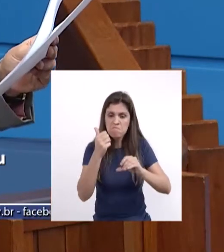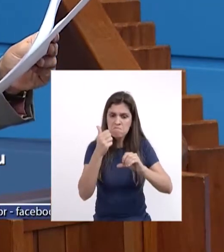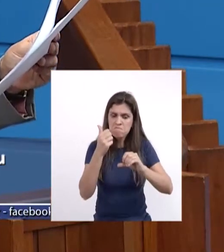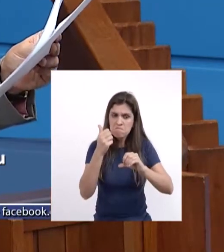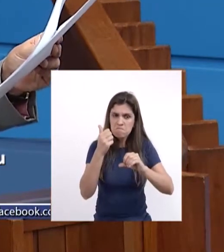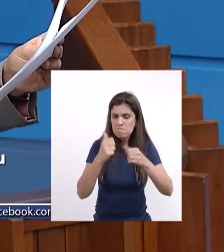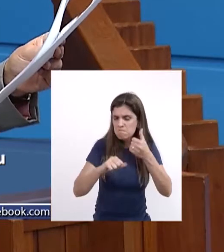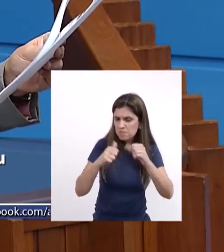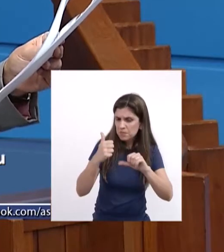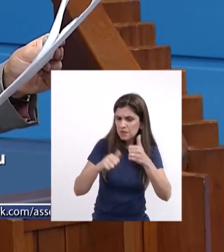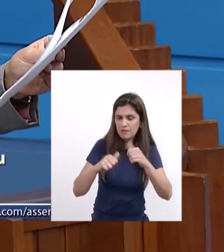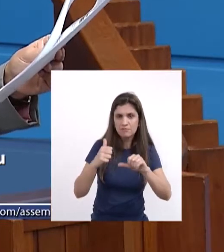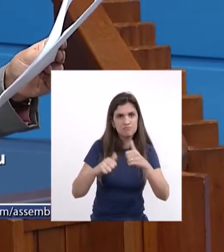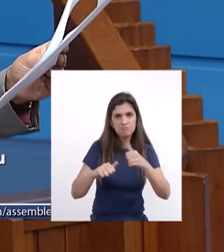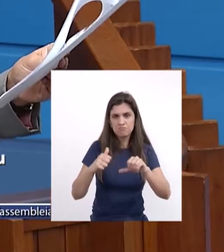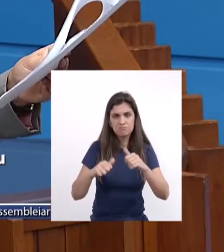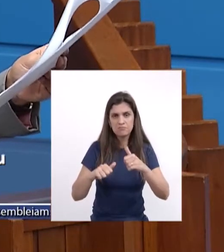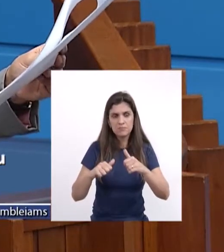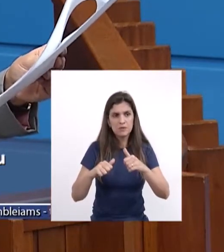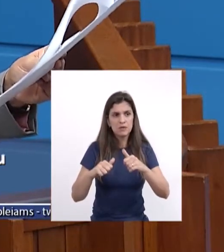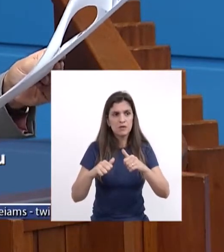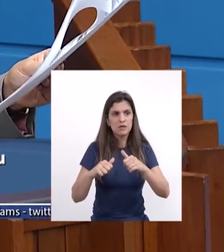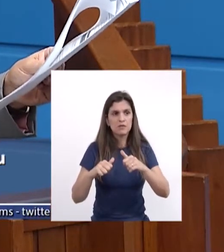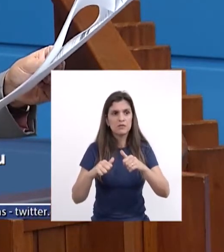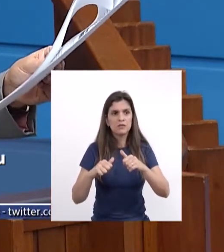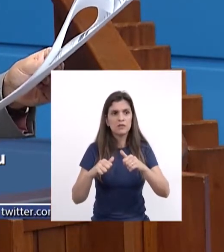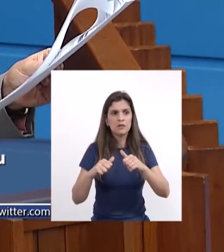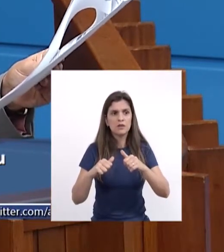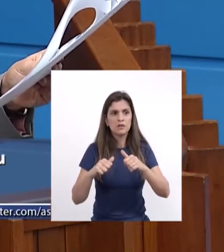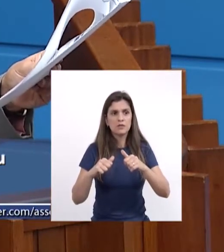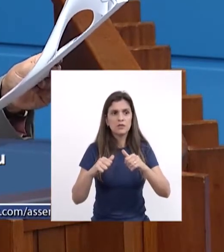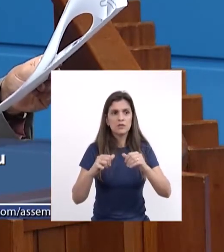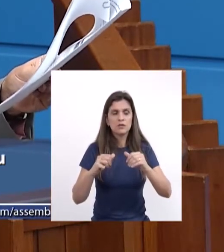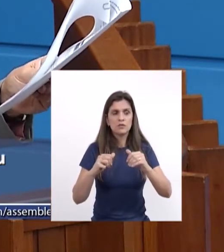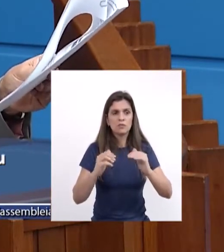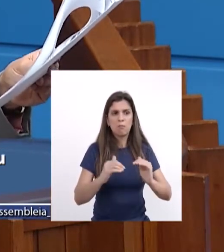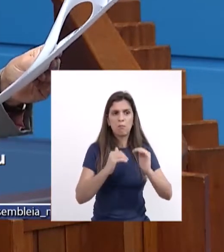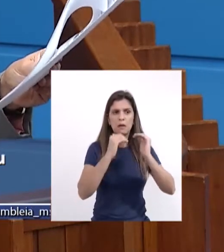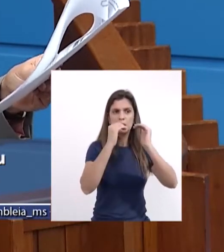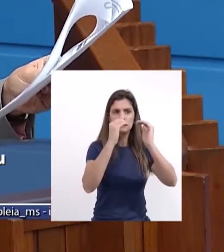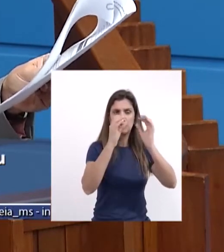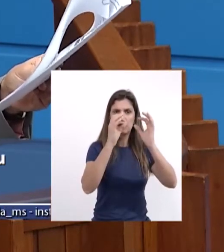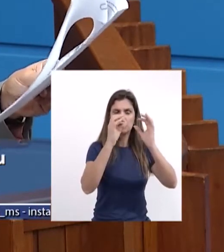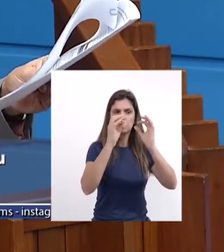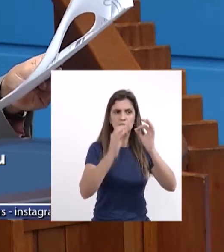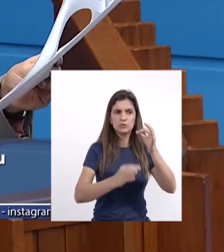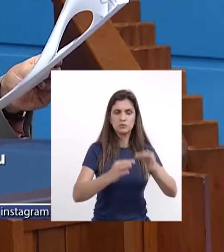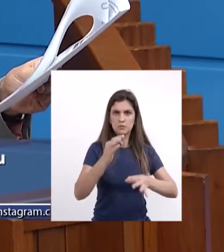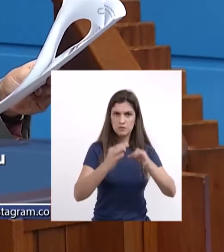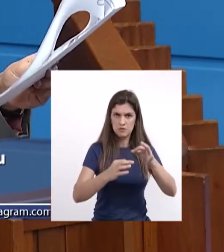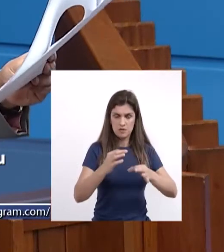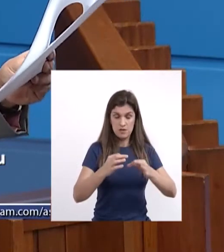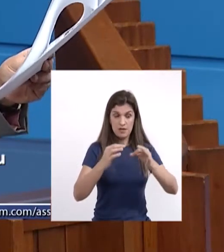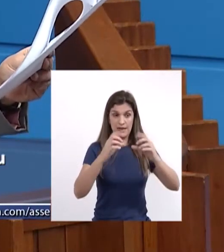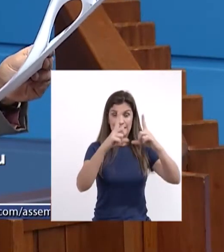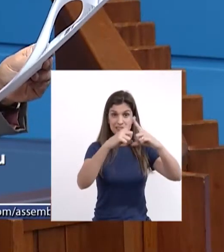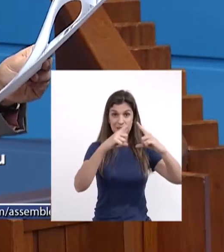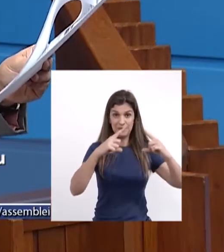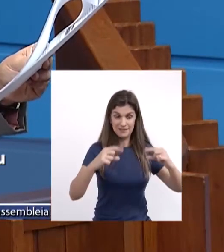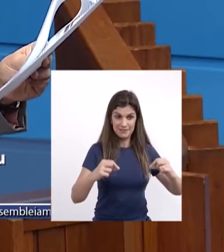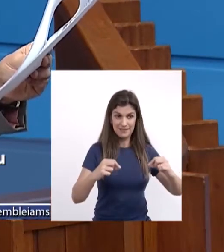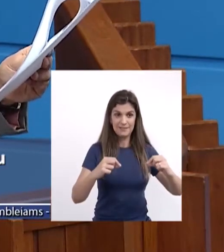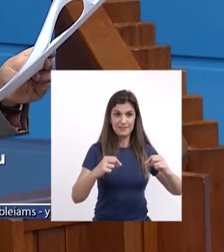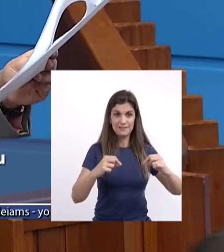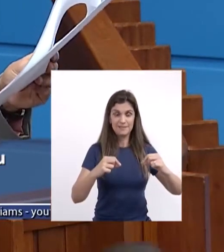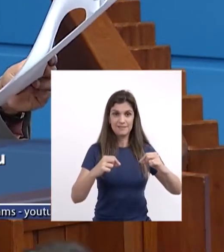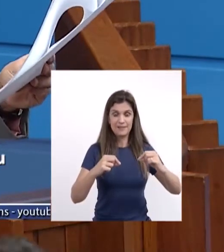obstante a argumentação adotada pelo magistrado Bacó, que é o juiz federal de Brasília, que negou a liminar a CCR-MS